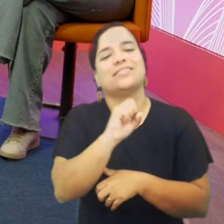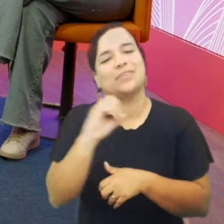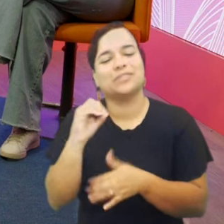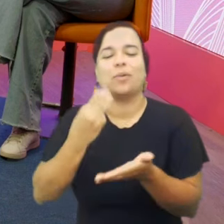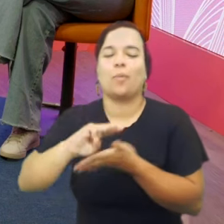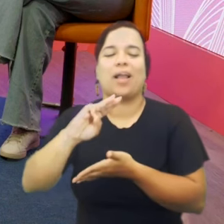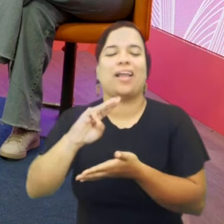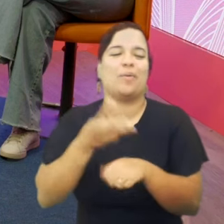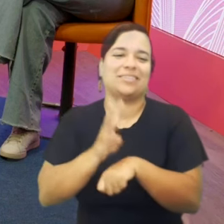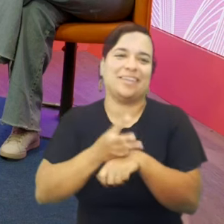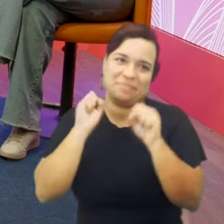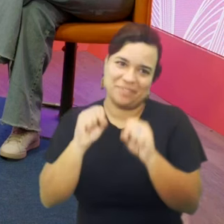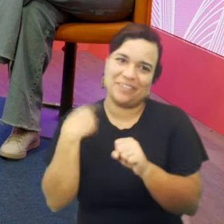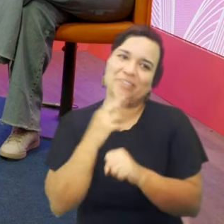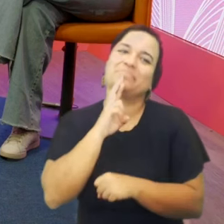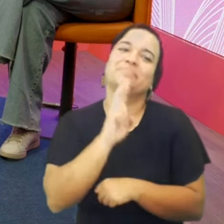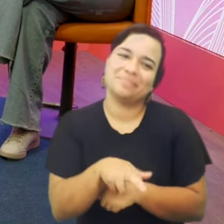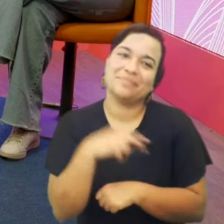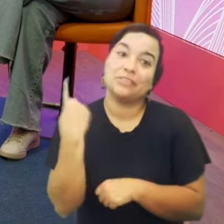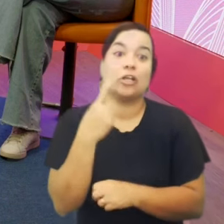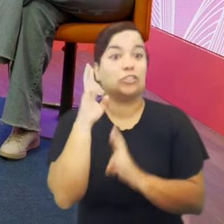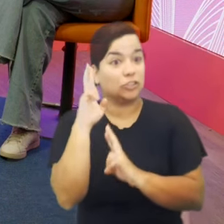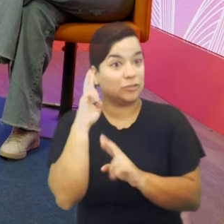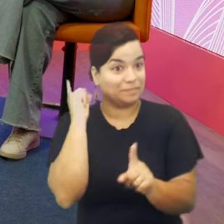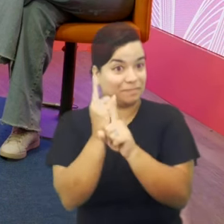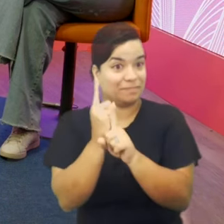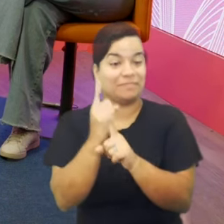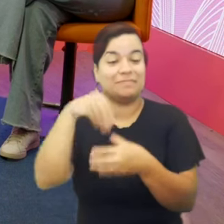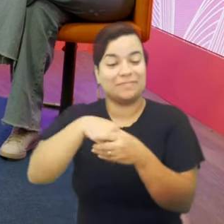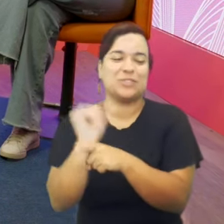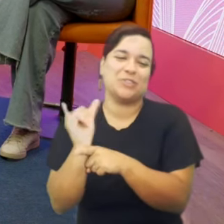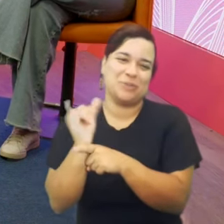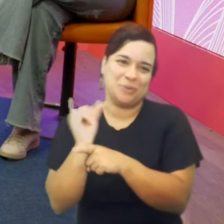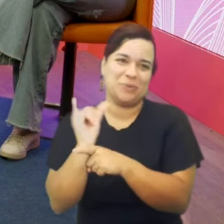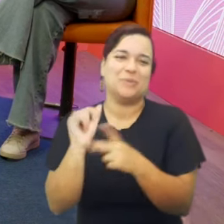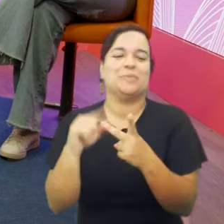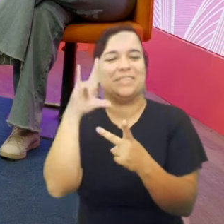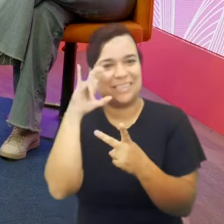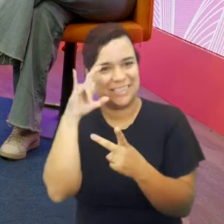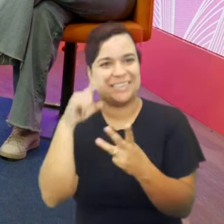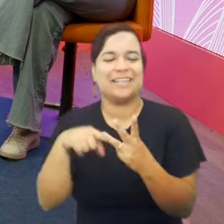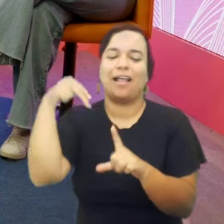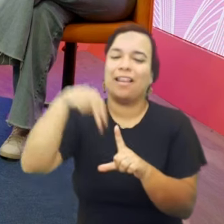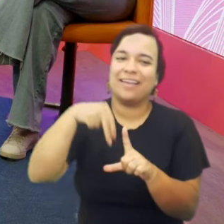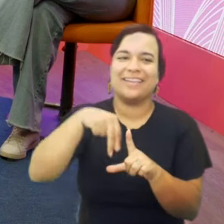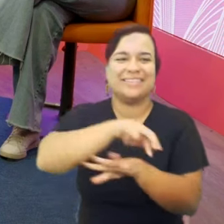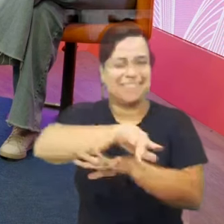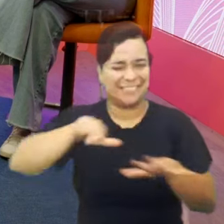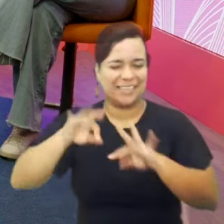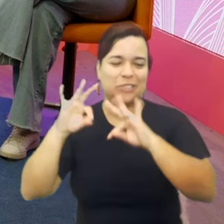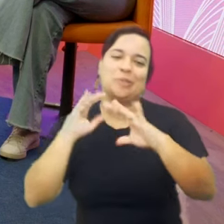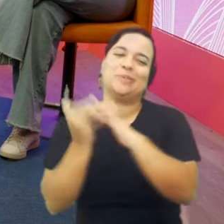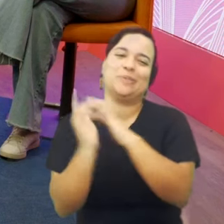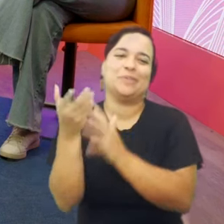mandar um zap que a gente responde. E a gente espera vocês também no nosso canal no YouTube, no nosso Instagram, no LinkedIn, em todas